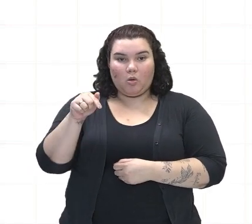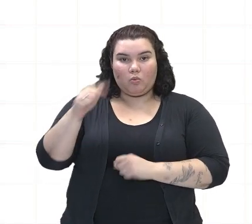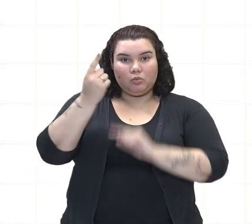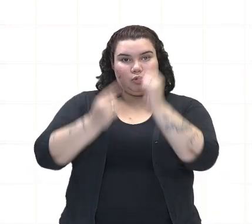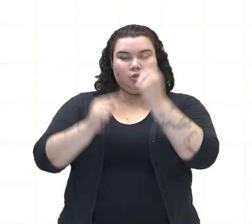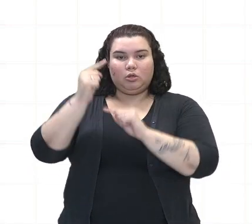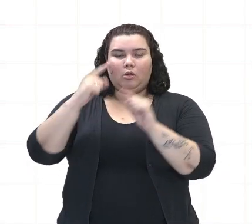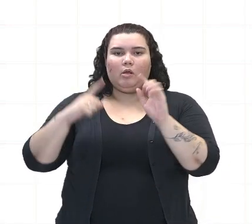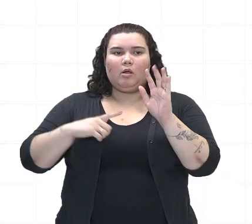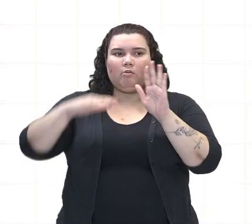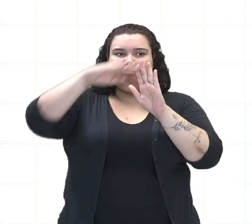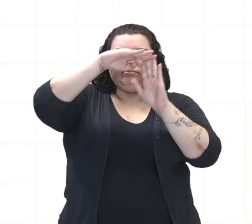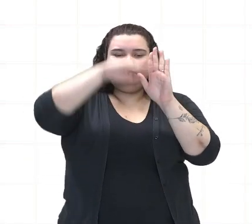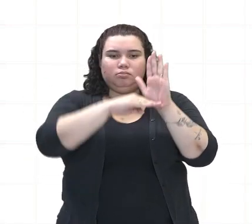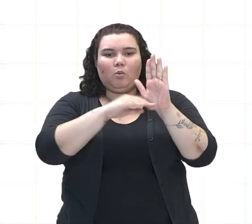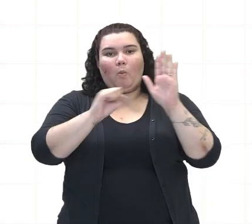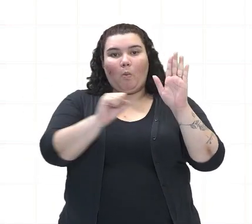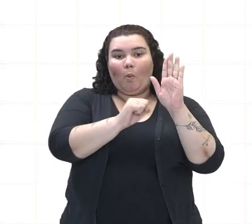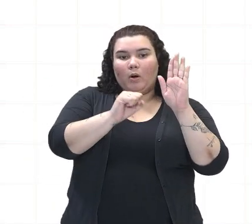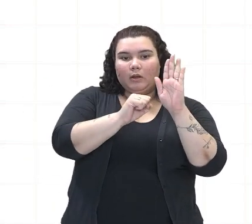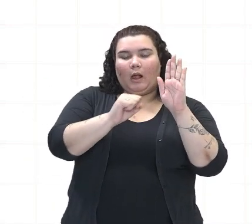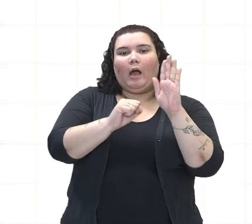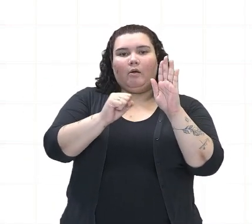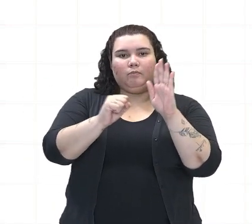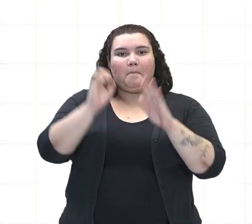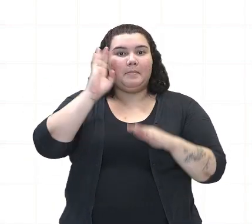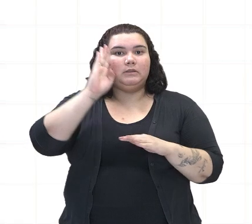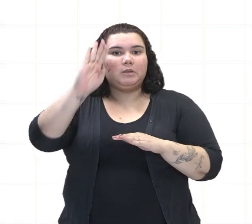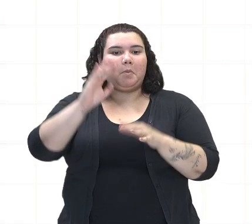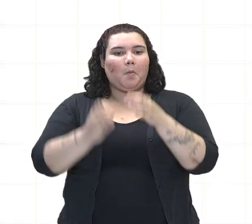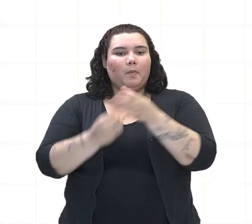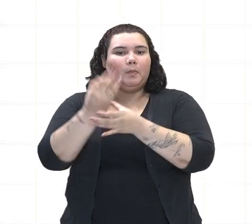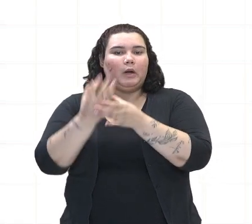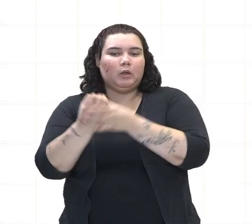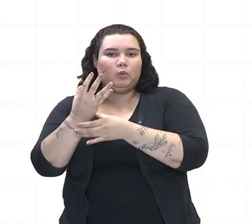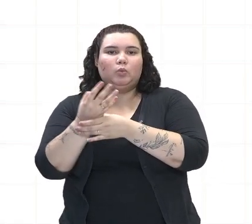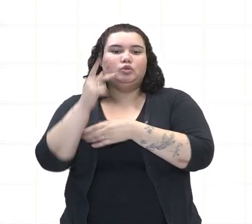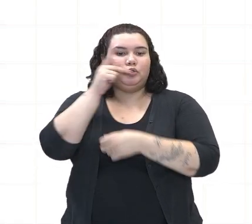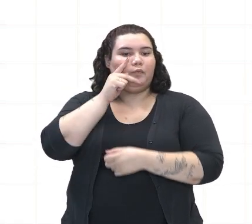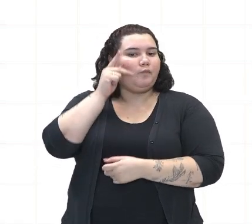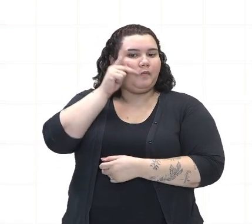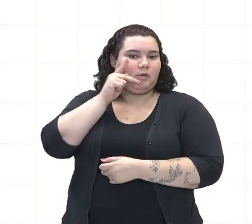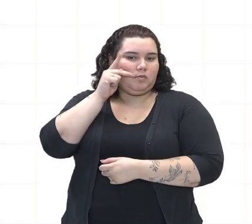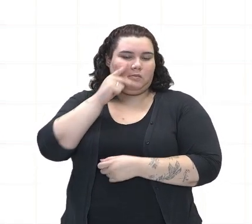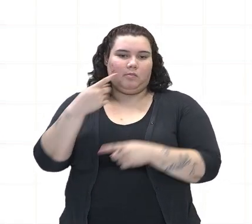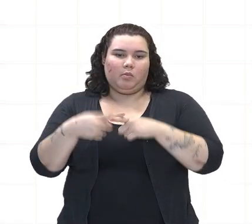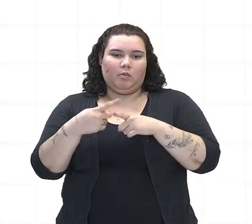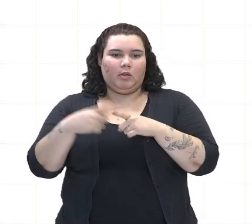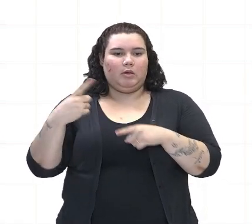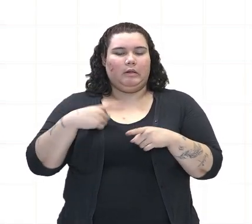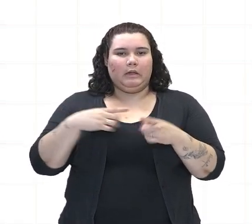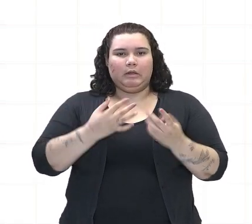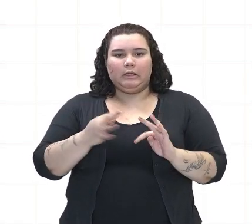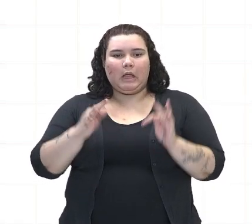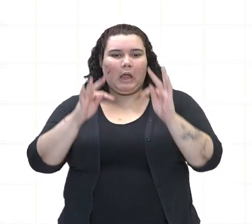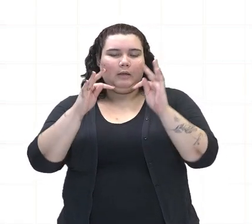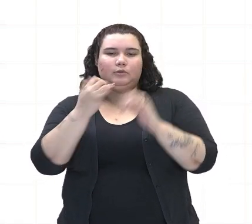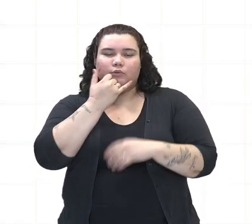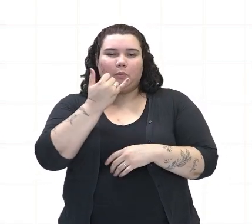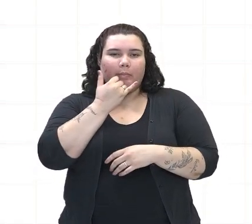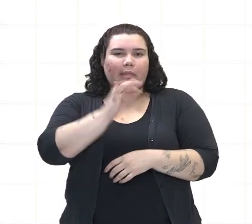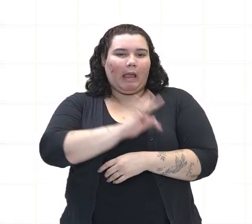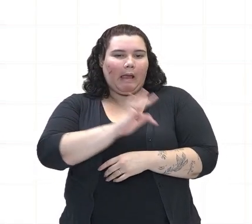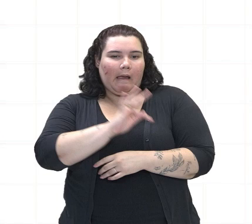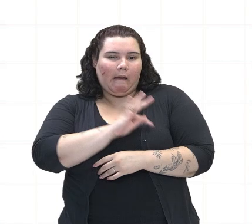dados de 2017, seja um dos maiores produtores mundiais de vinho. Né? Tudo isso com uma produção ali muito organizada,